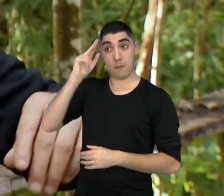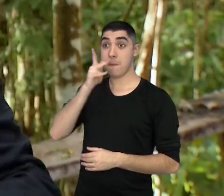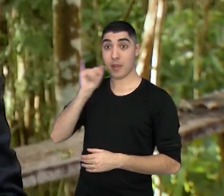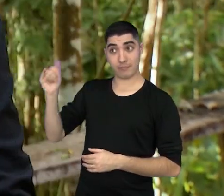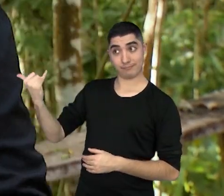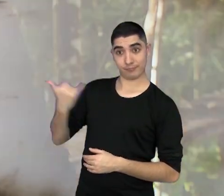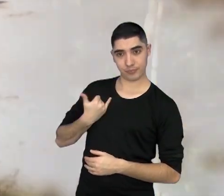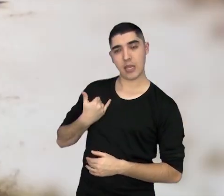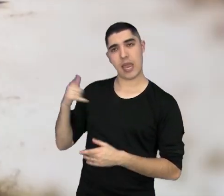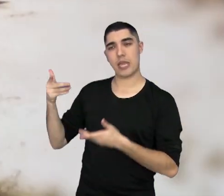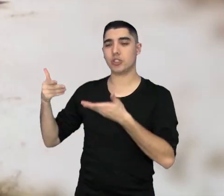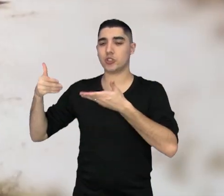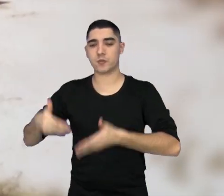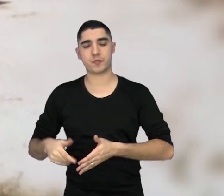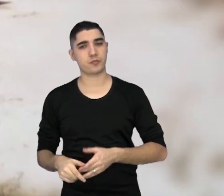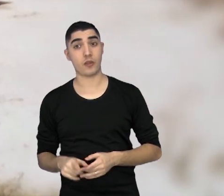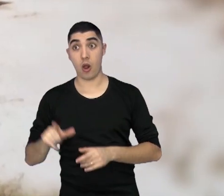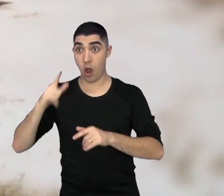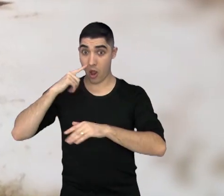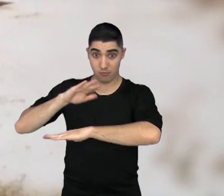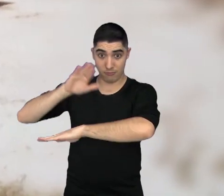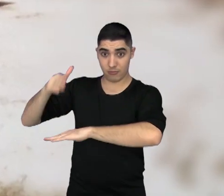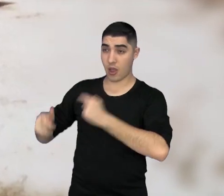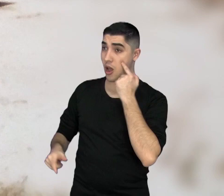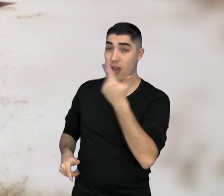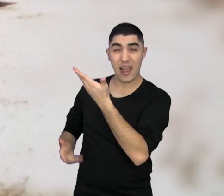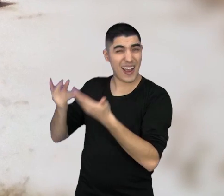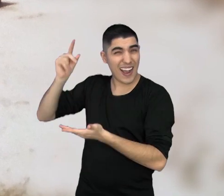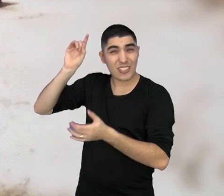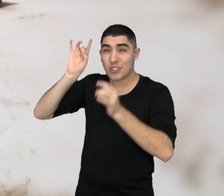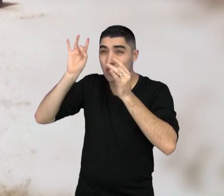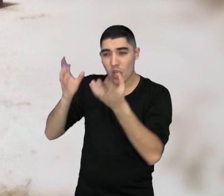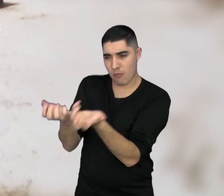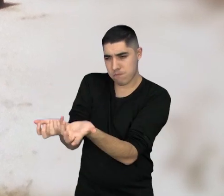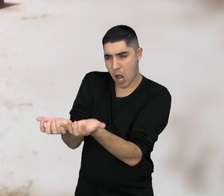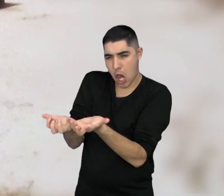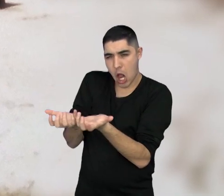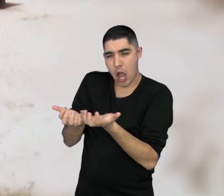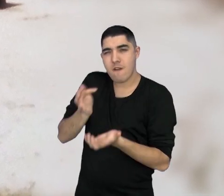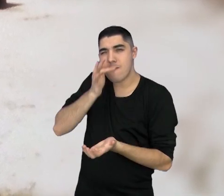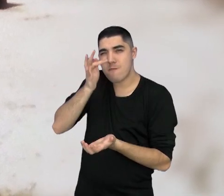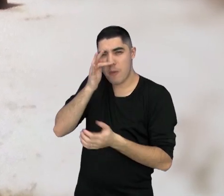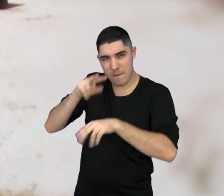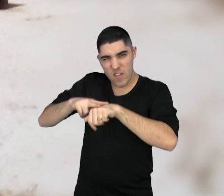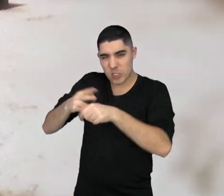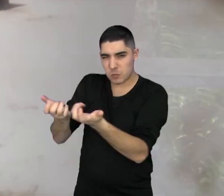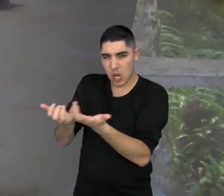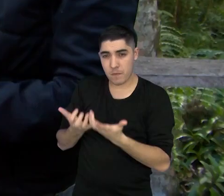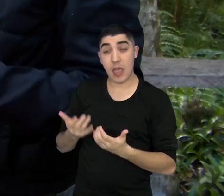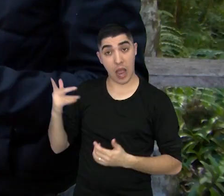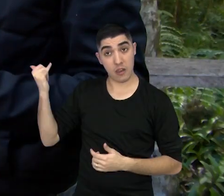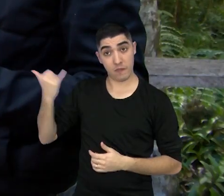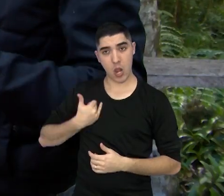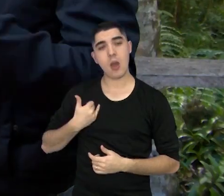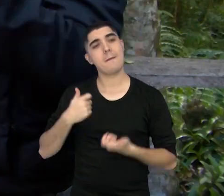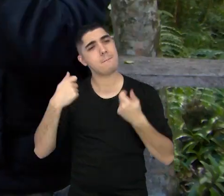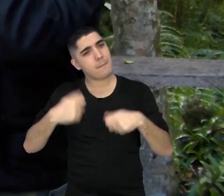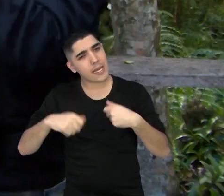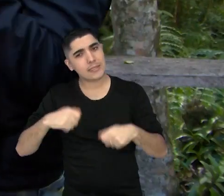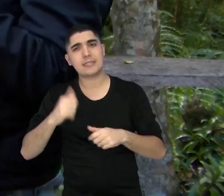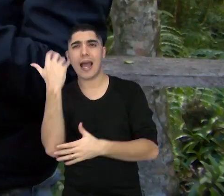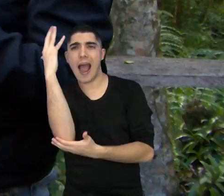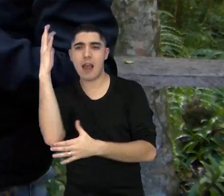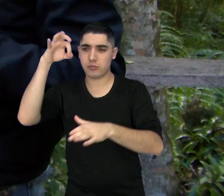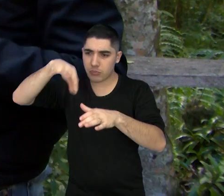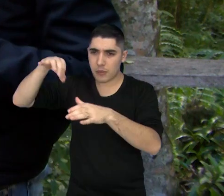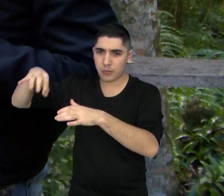ali em cima, era tudo pasto isso aqui. Sim. Ele falou assim, precisamos plantar árvore. Eu falei, meu Deus, né? Eu nem